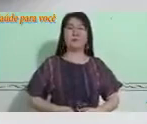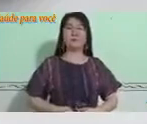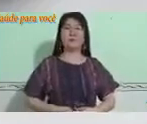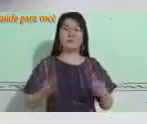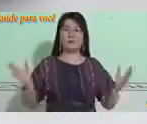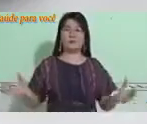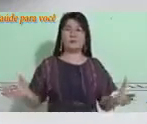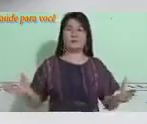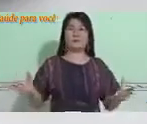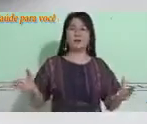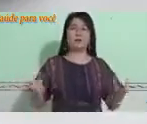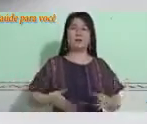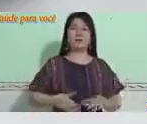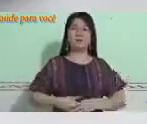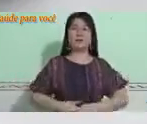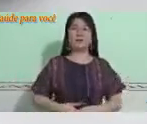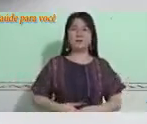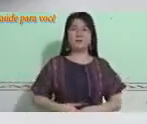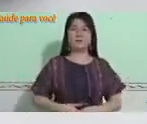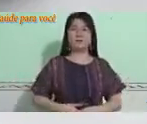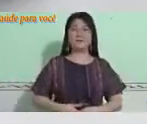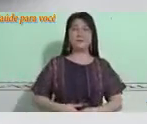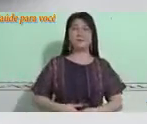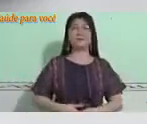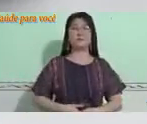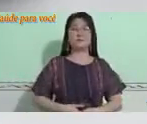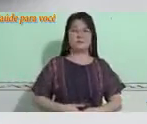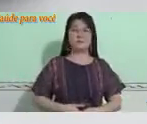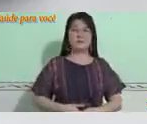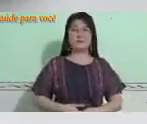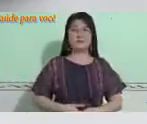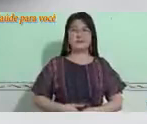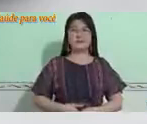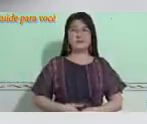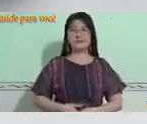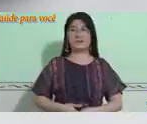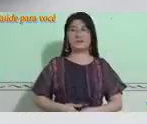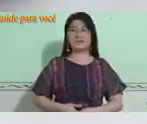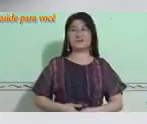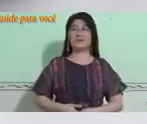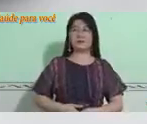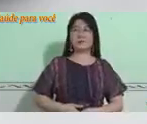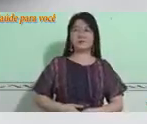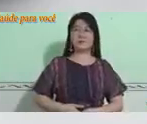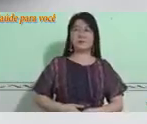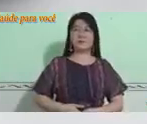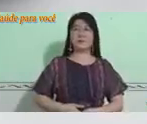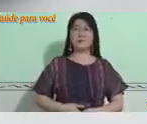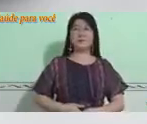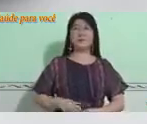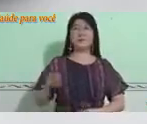anemia perniciosa, caracterizada por hiperatividade da medula óssea e aparecimento de glóbulos anormais no sangue.